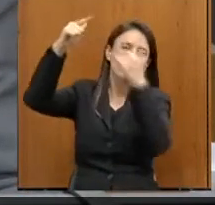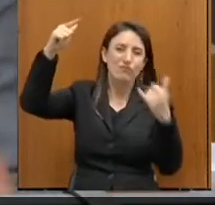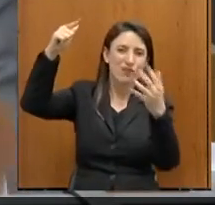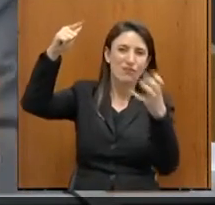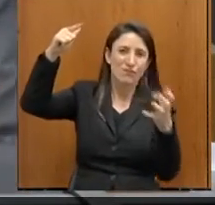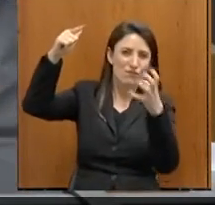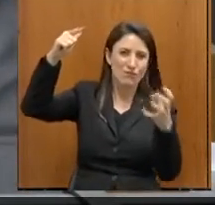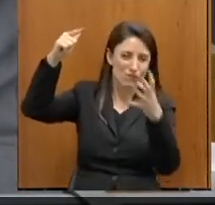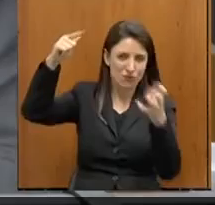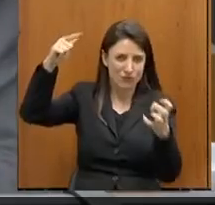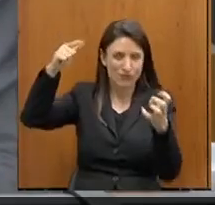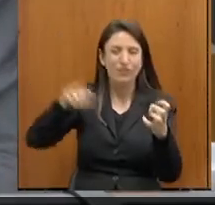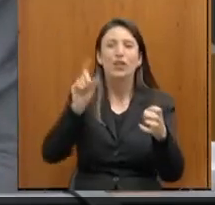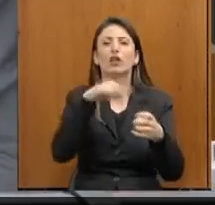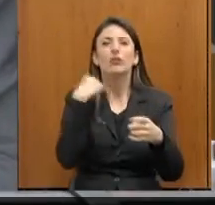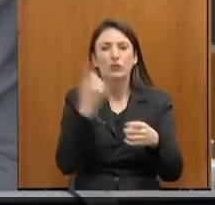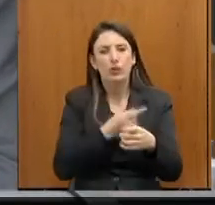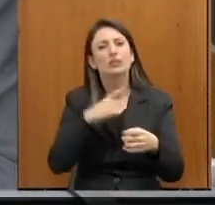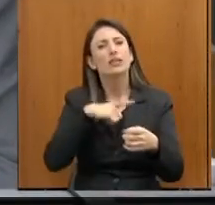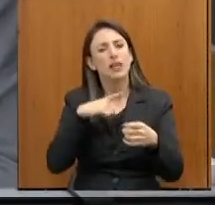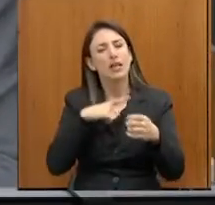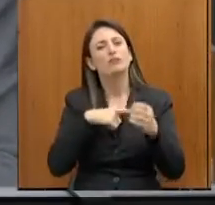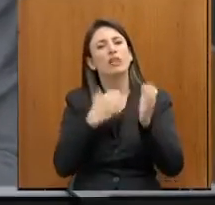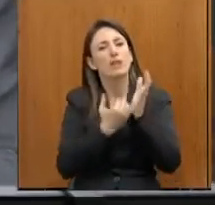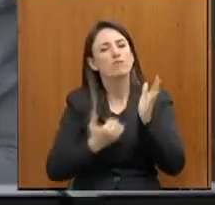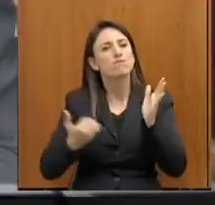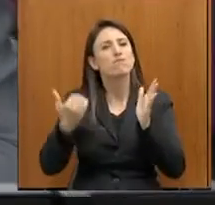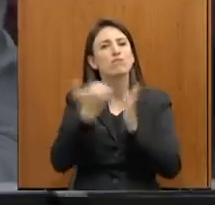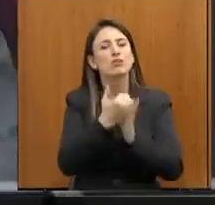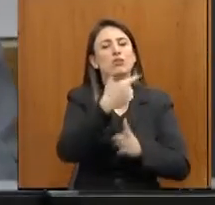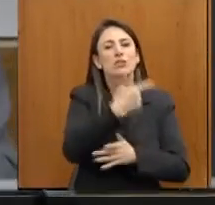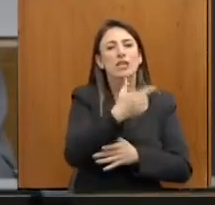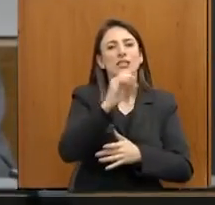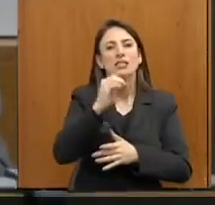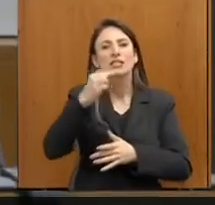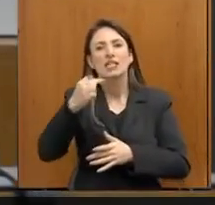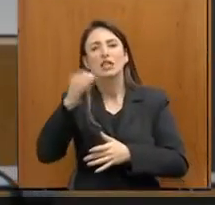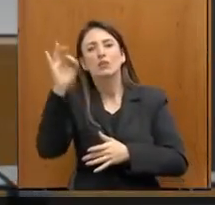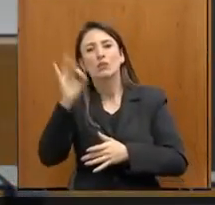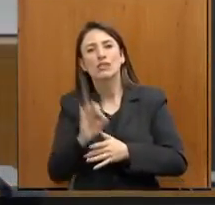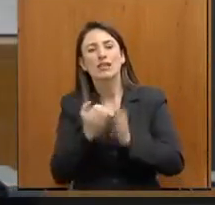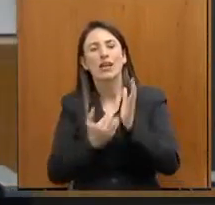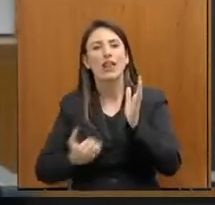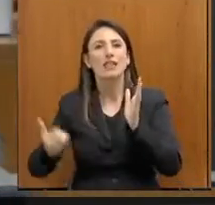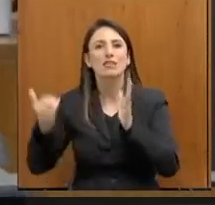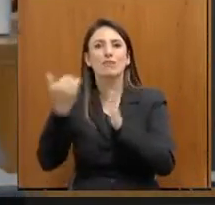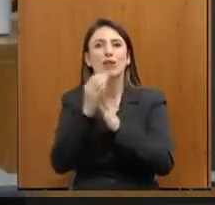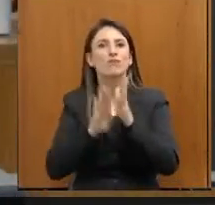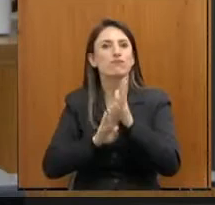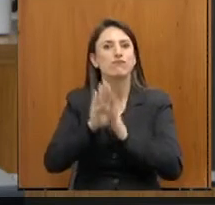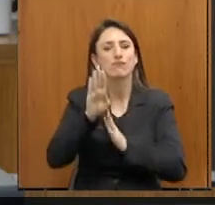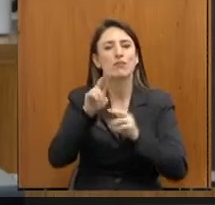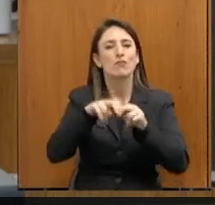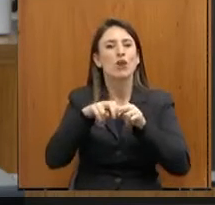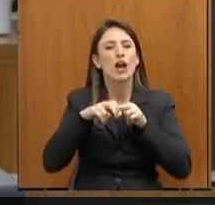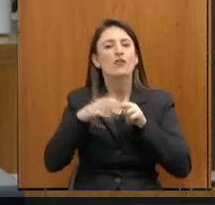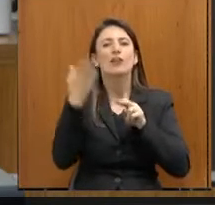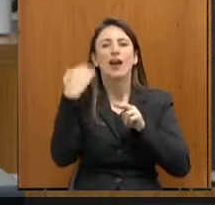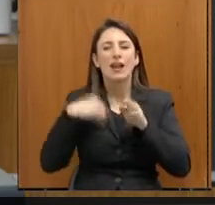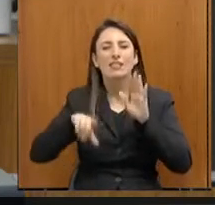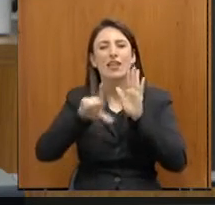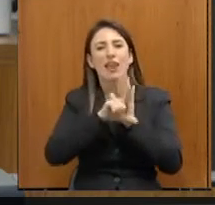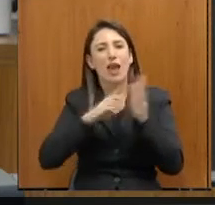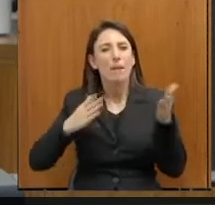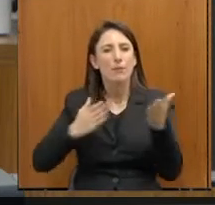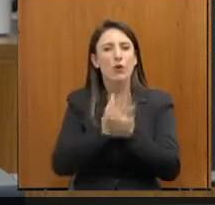como o senhor falou de duzentos e sete porcento em crescimento através de uma lei aprovada que na Assembleia da nossa autoria